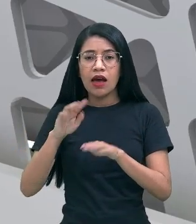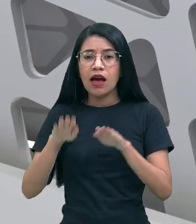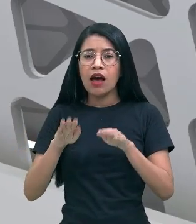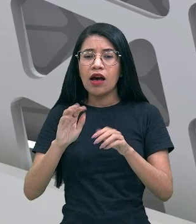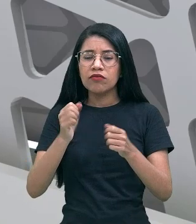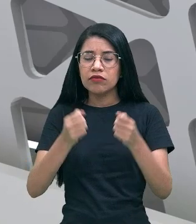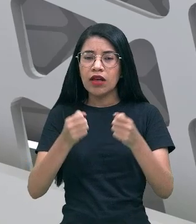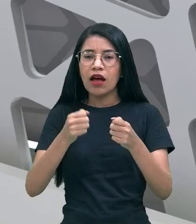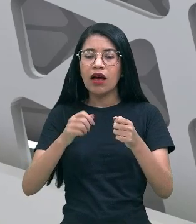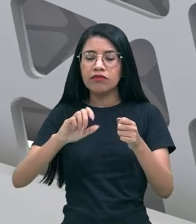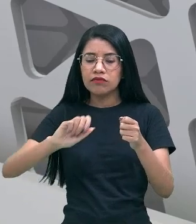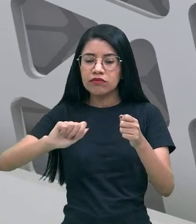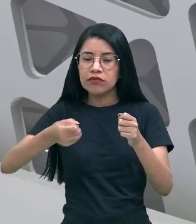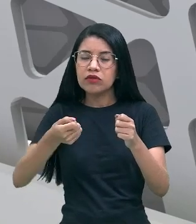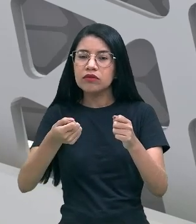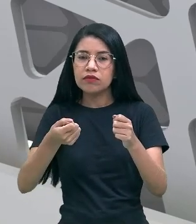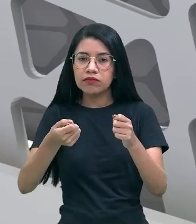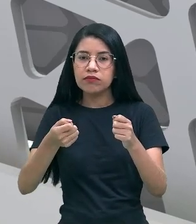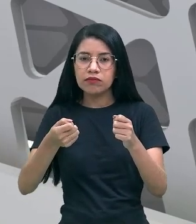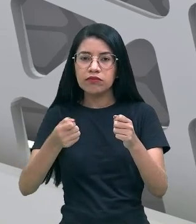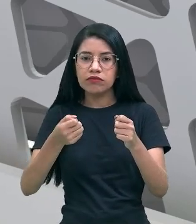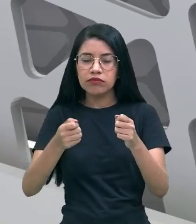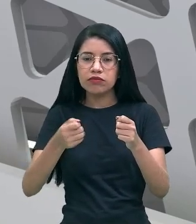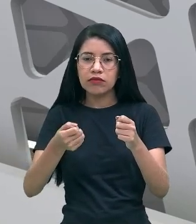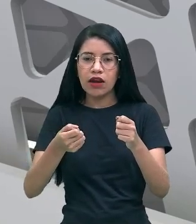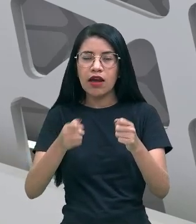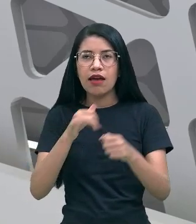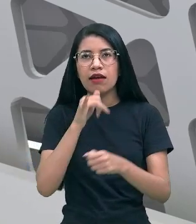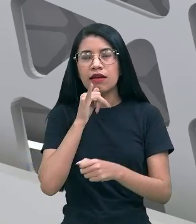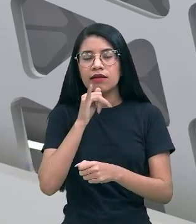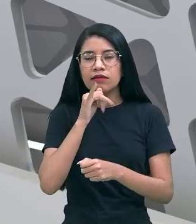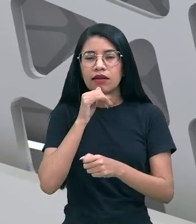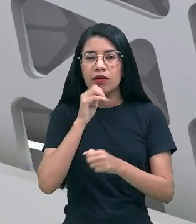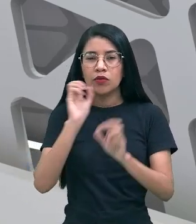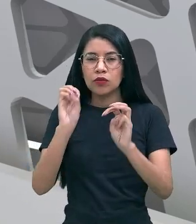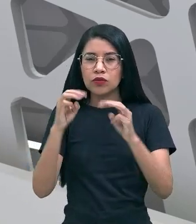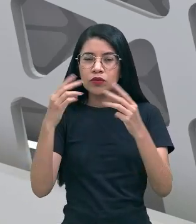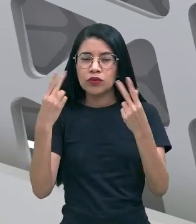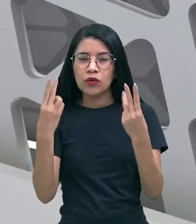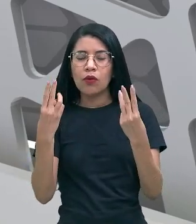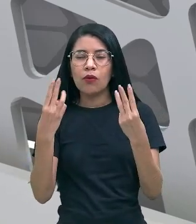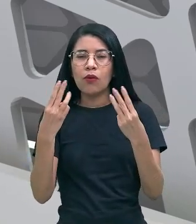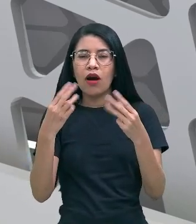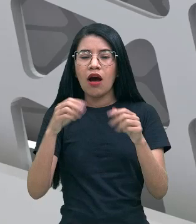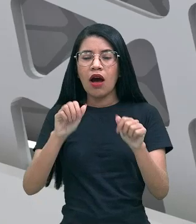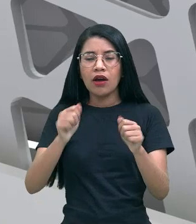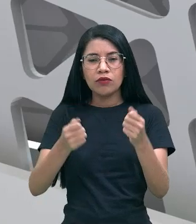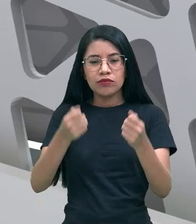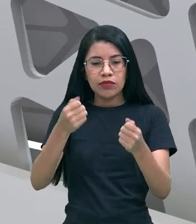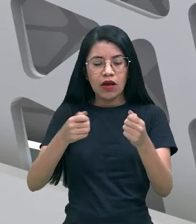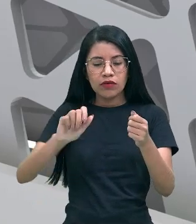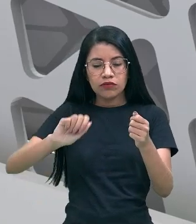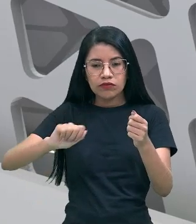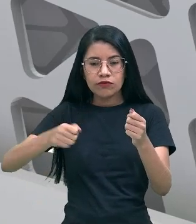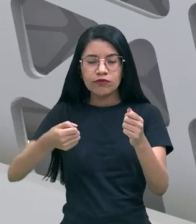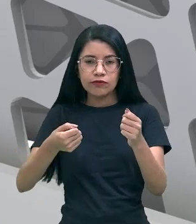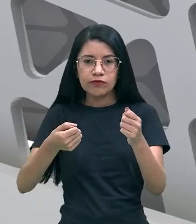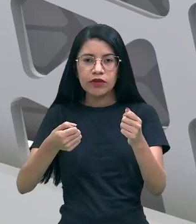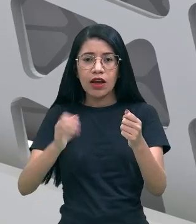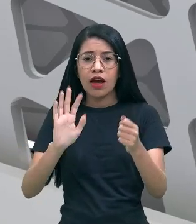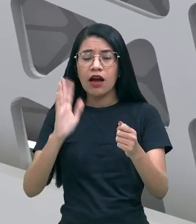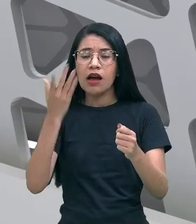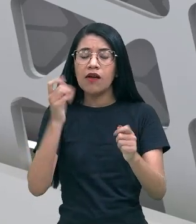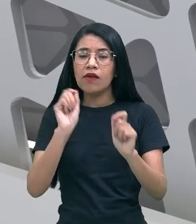estarem ligados, né? Por exemplo, tá tendo um show e aí os carros estão ligados, enfim, não sei. E aí o que acontece?